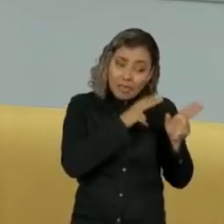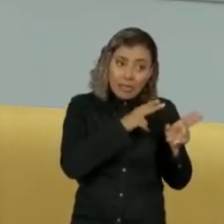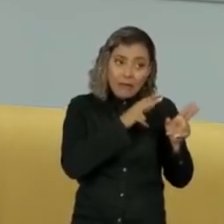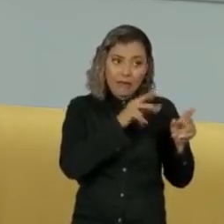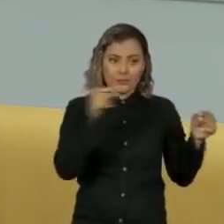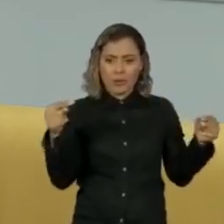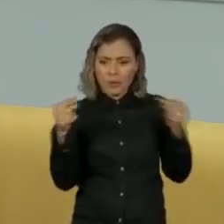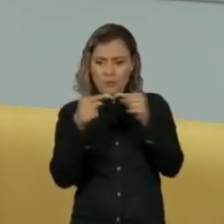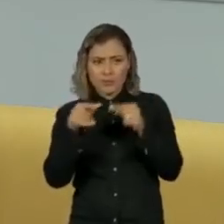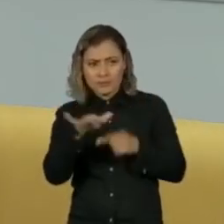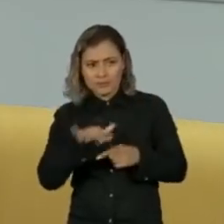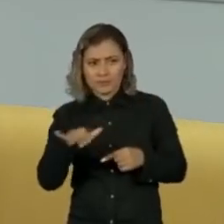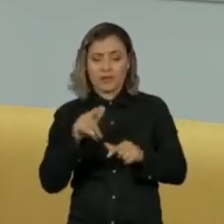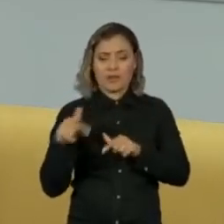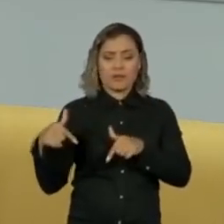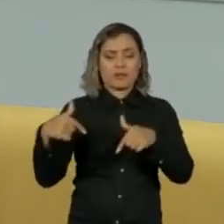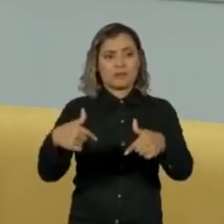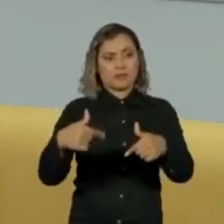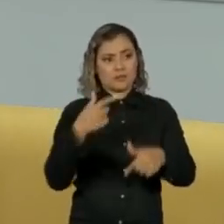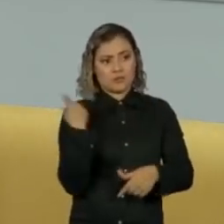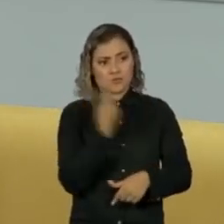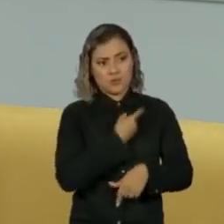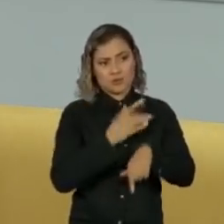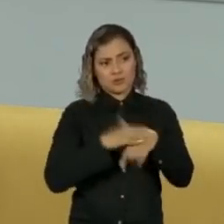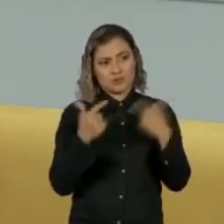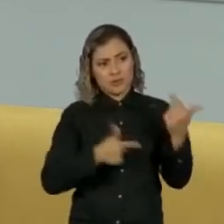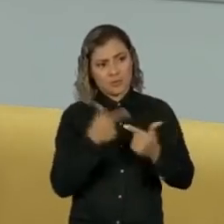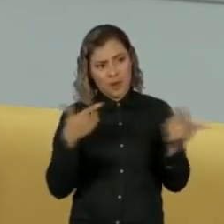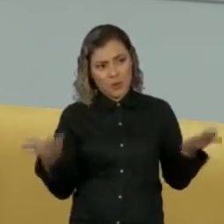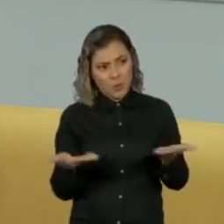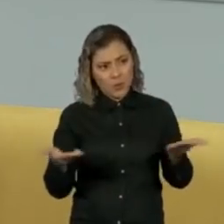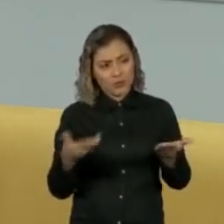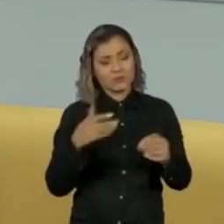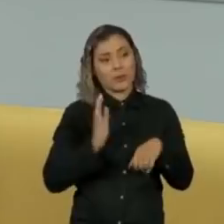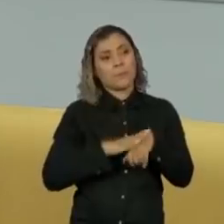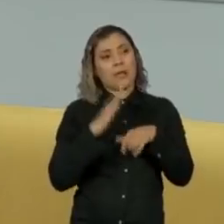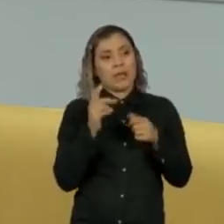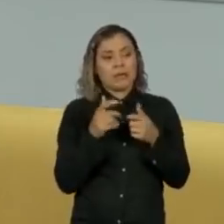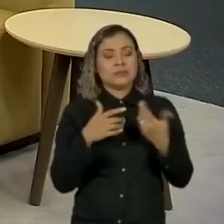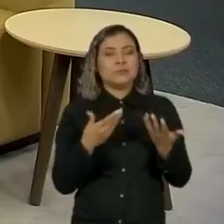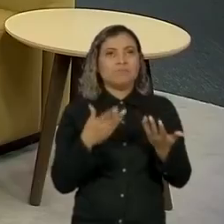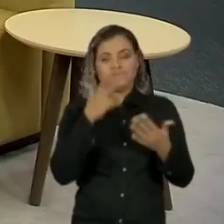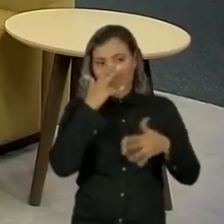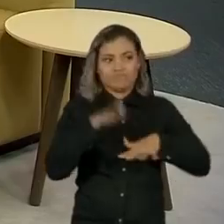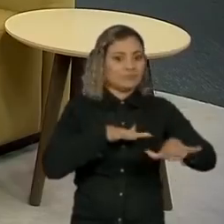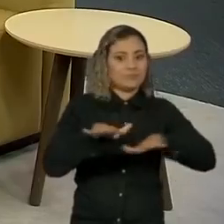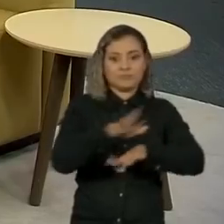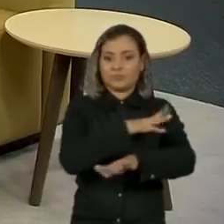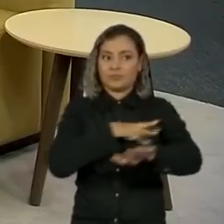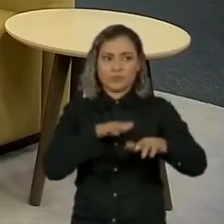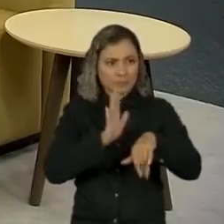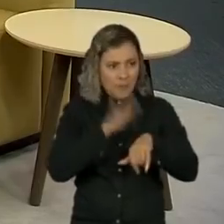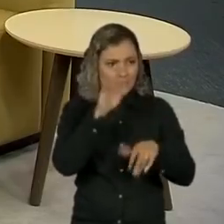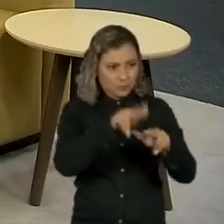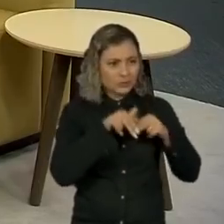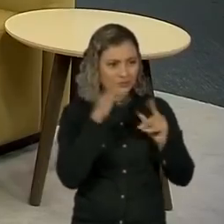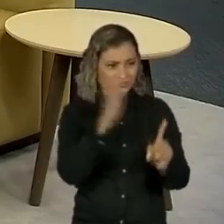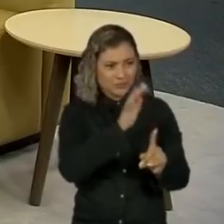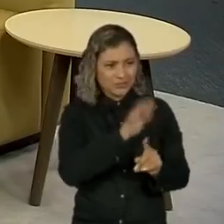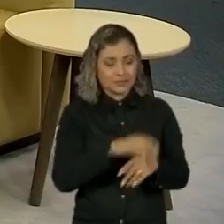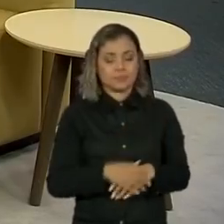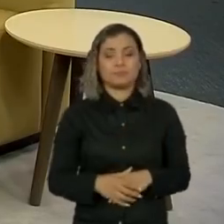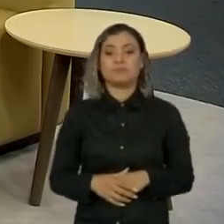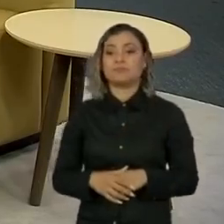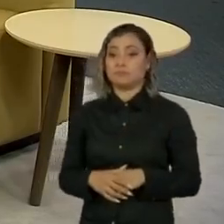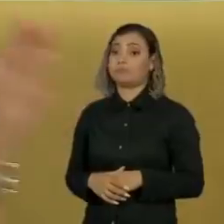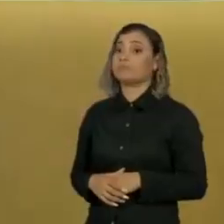relacionados com as nossas atividades atuais, essa vida mais agitada dos dias de hoje? Sim.